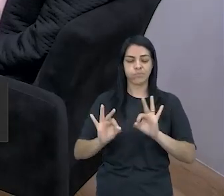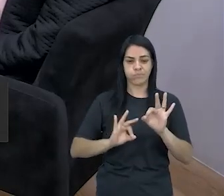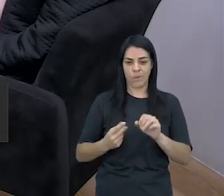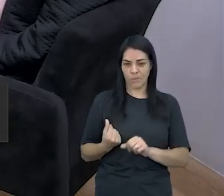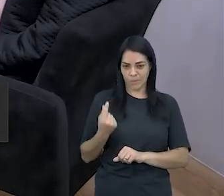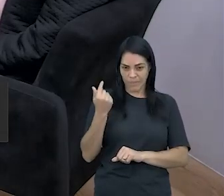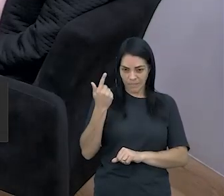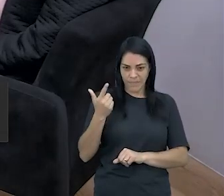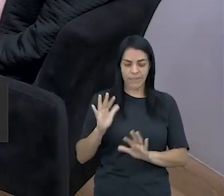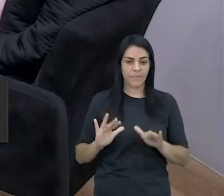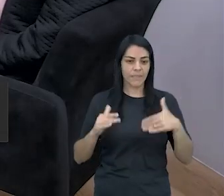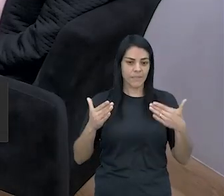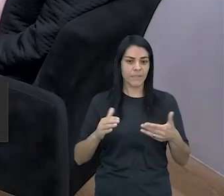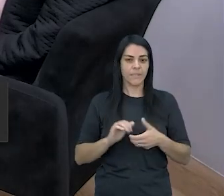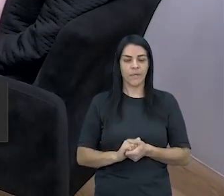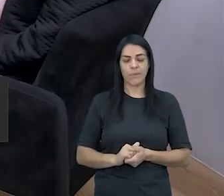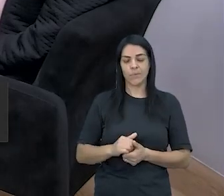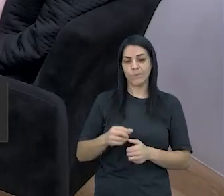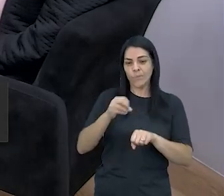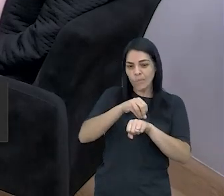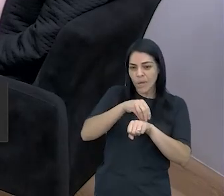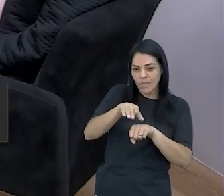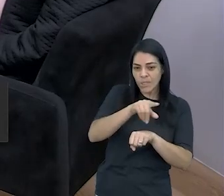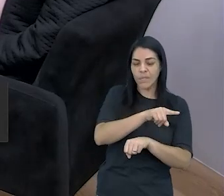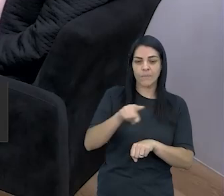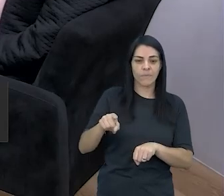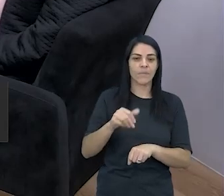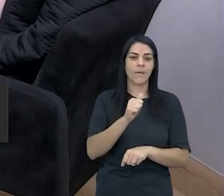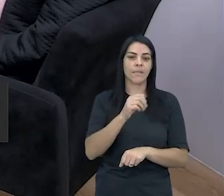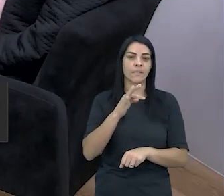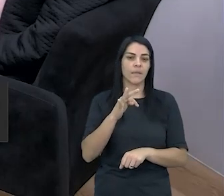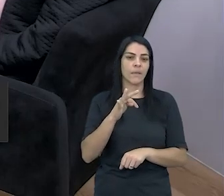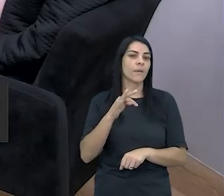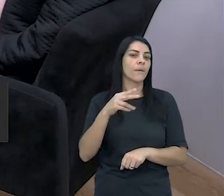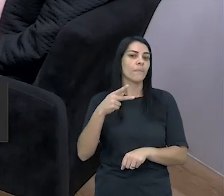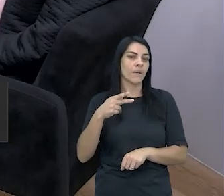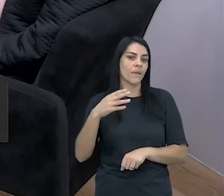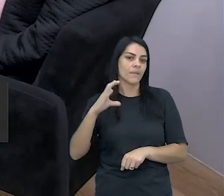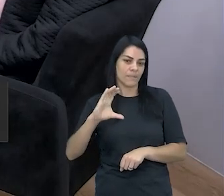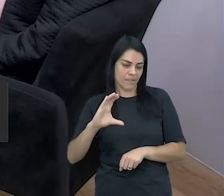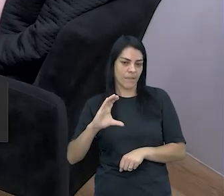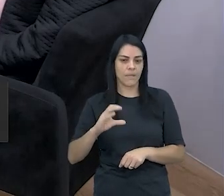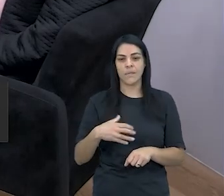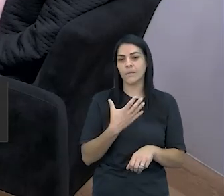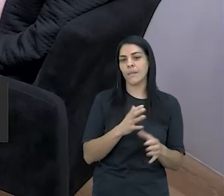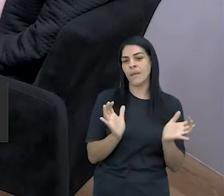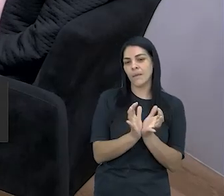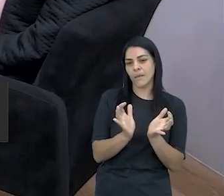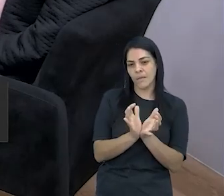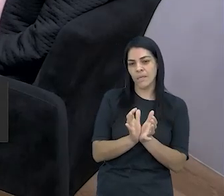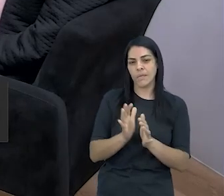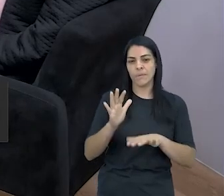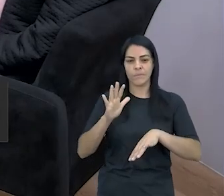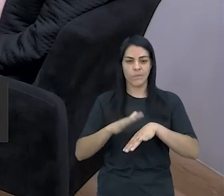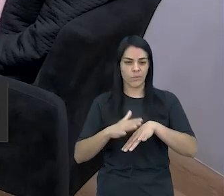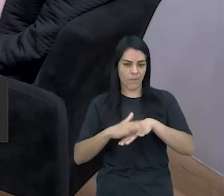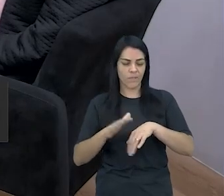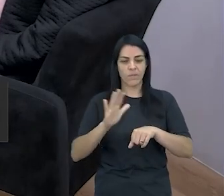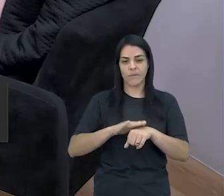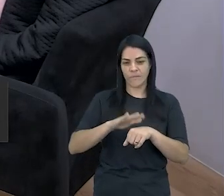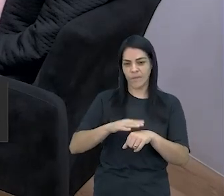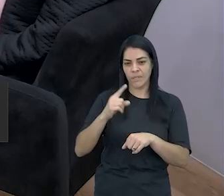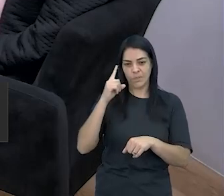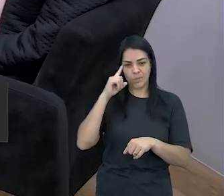vou deixar aqui uma sugestão das ATPCs que a equipe de matemática fez aí nos dias 17 de